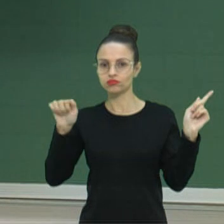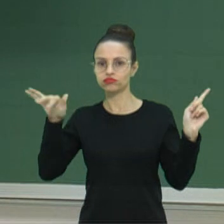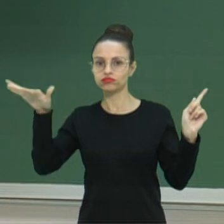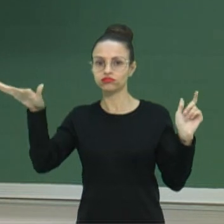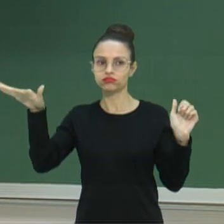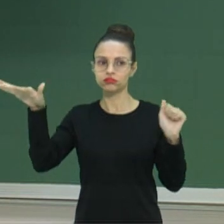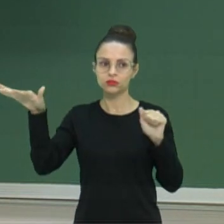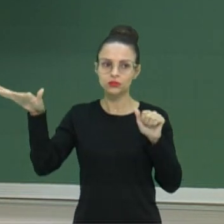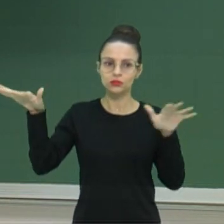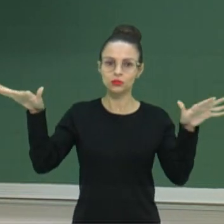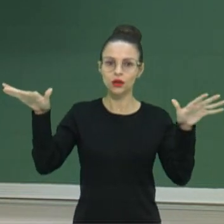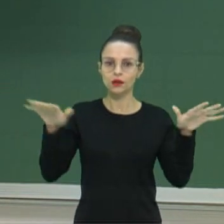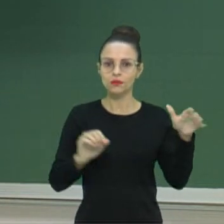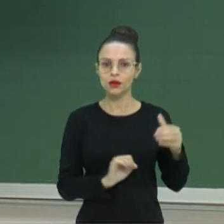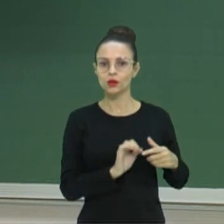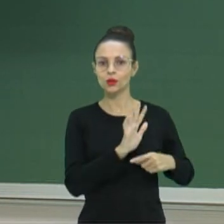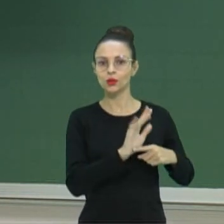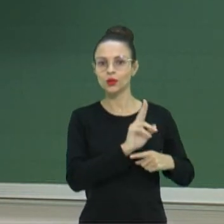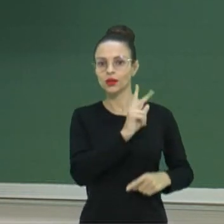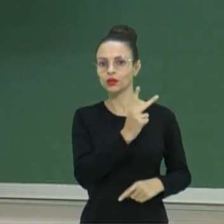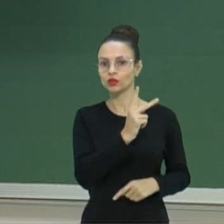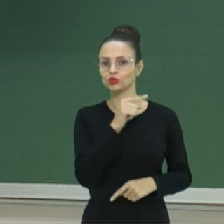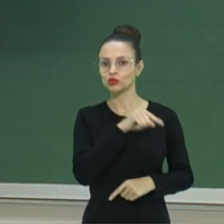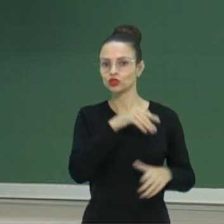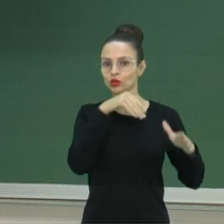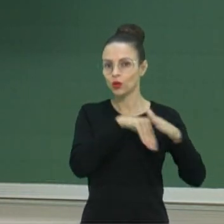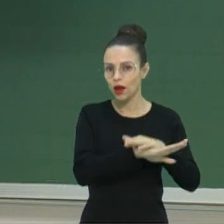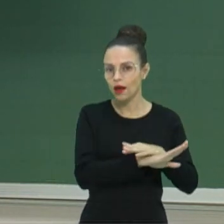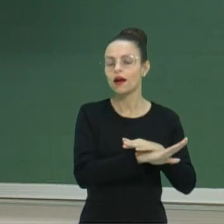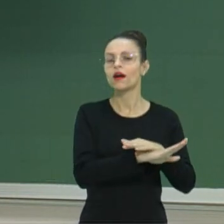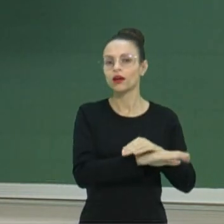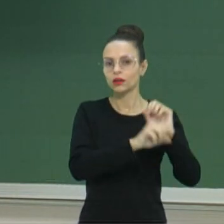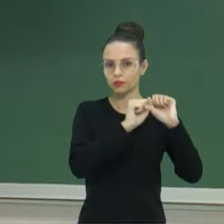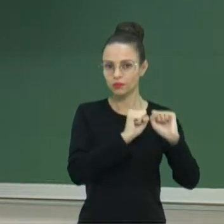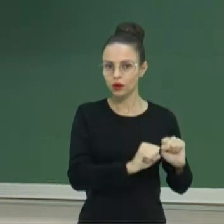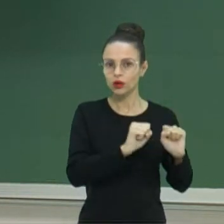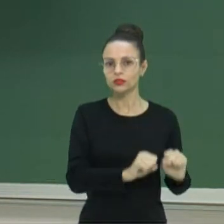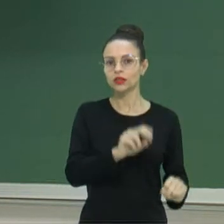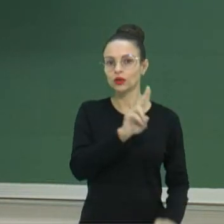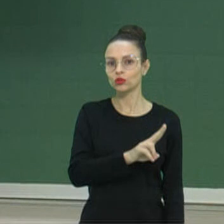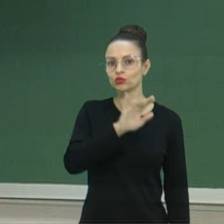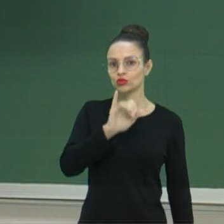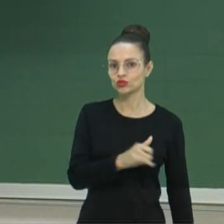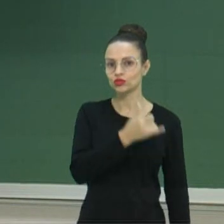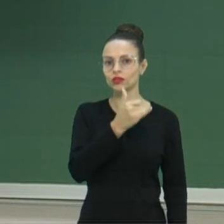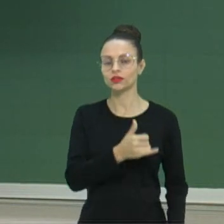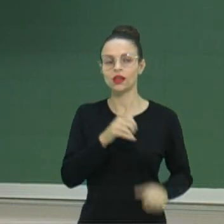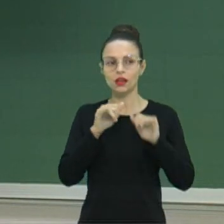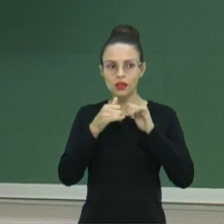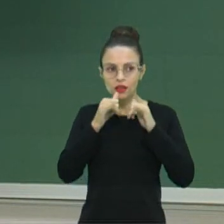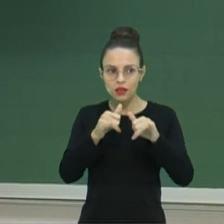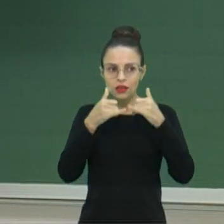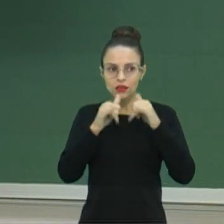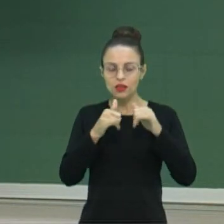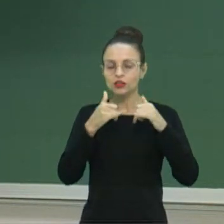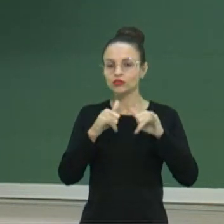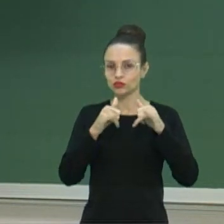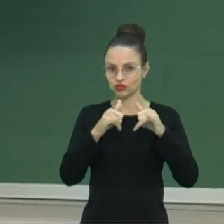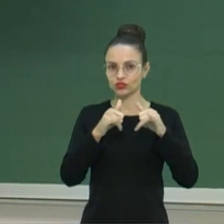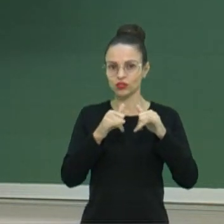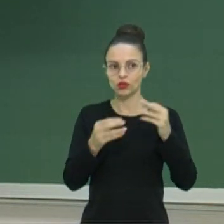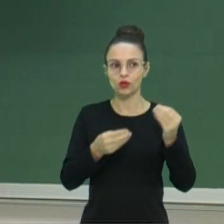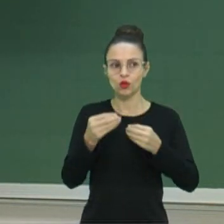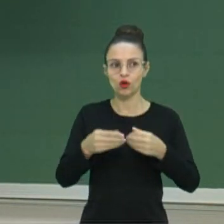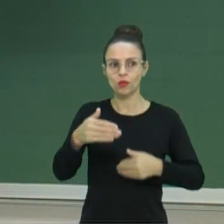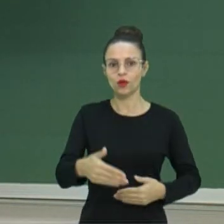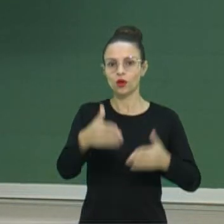como gera hidrogênio. Esse hidrogênio, ele é armazenado e ele pode ser utilizado, né, para geração de eletricidade através de